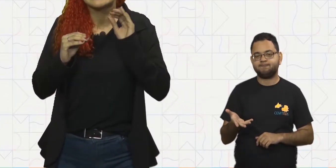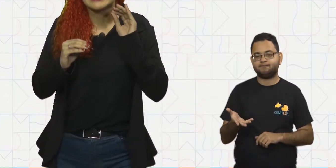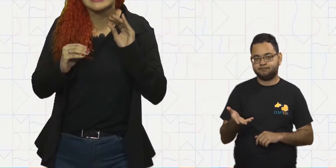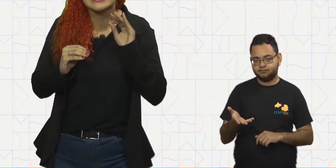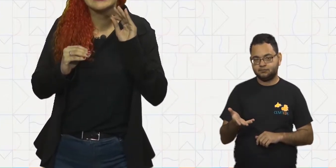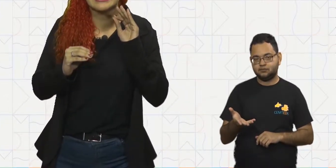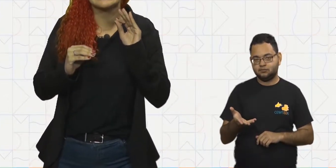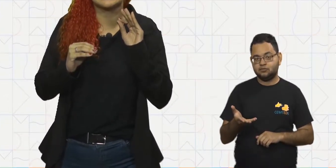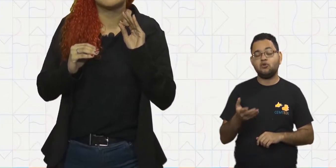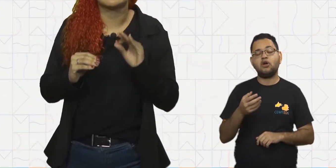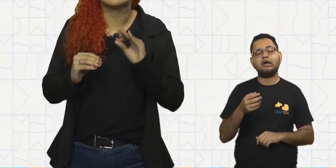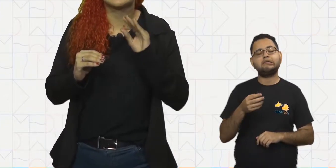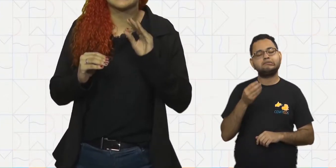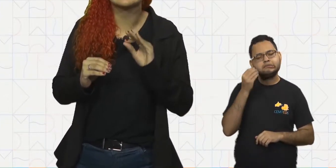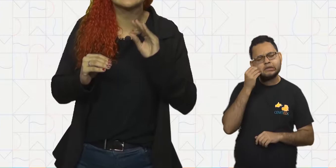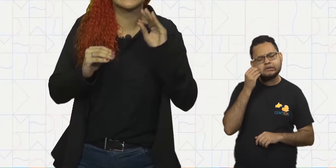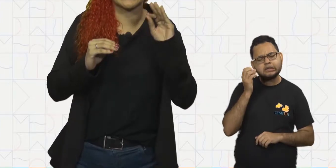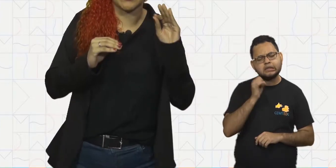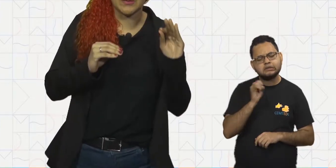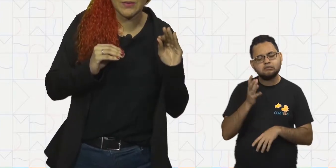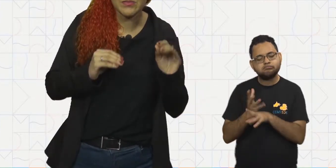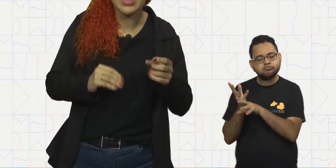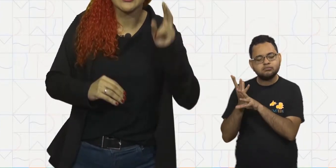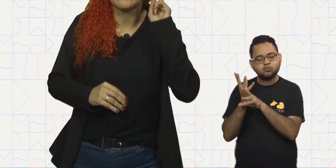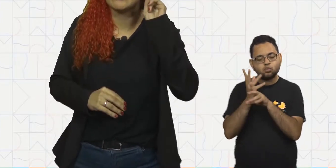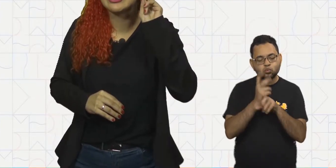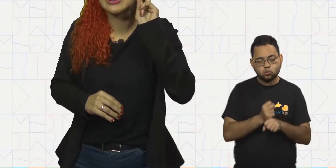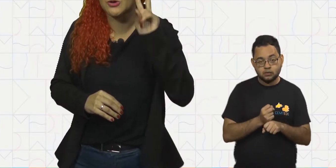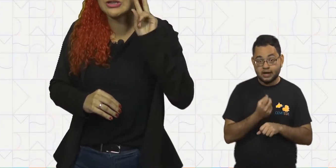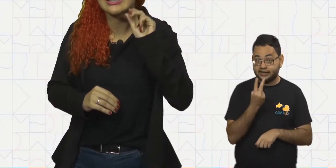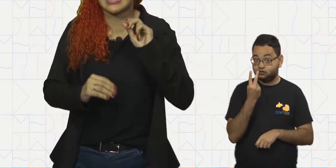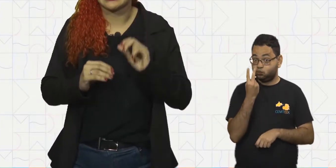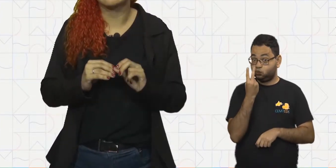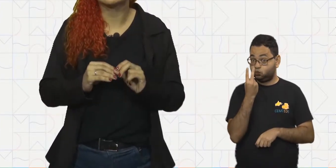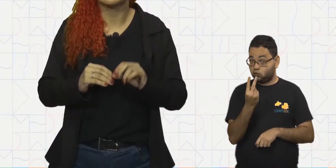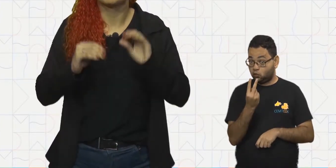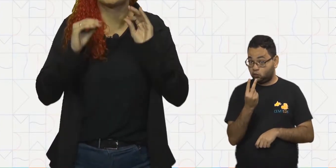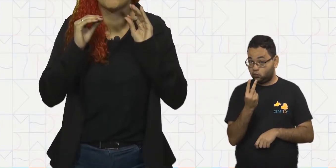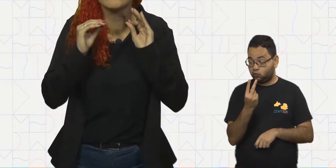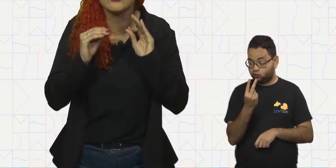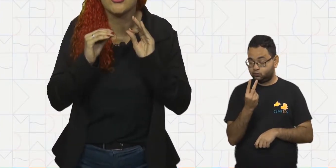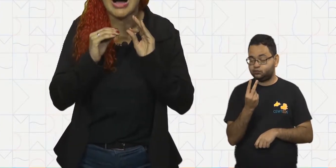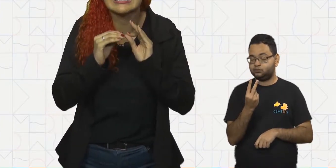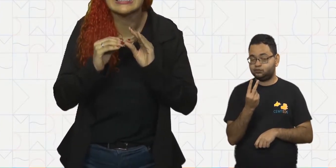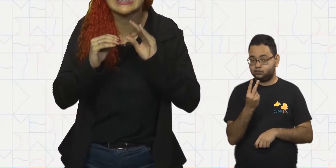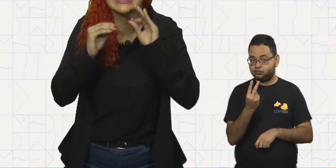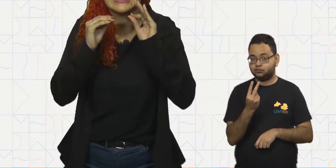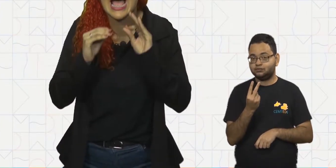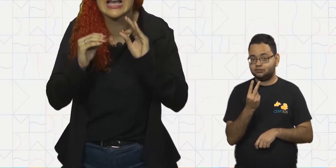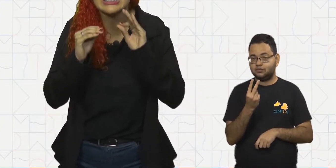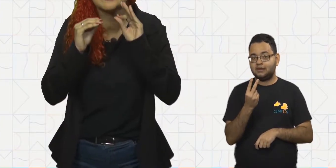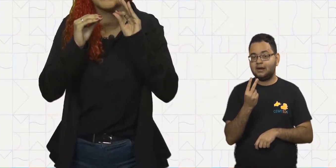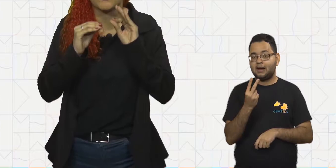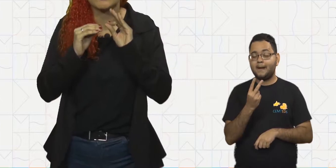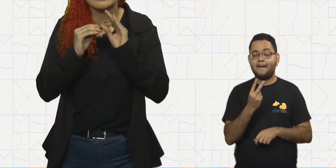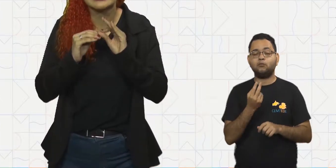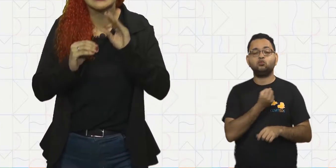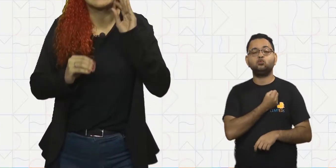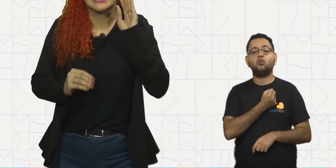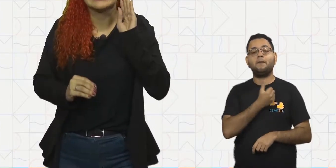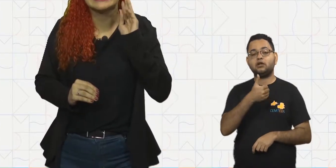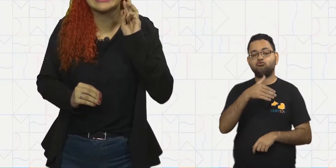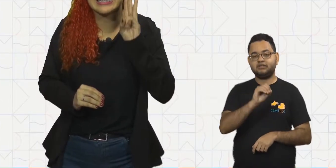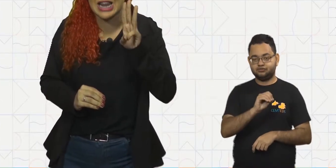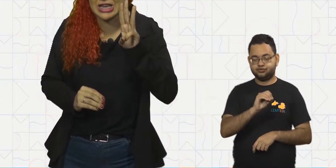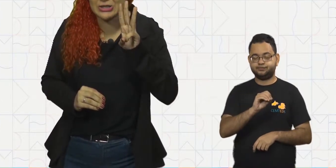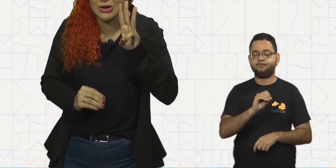os dados na tentativa de que a soma nos dois dados pontuação 10 pontos